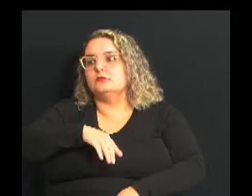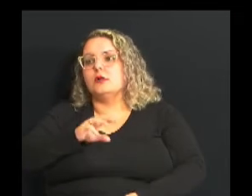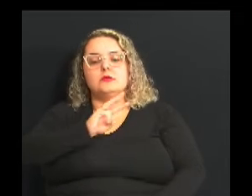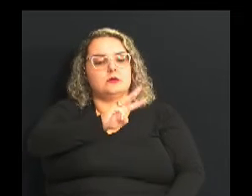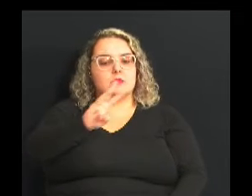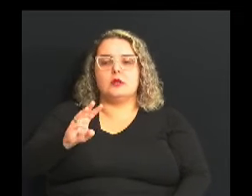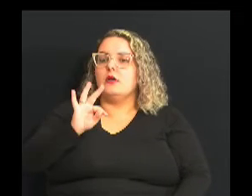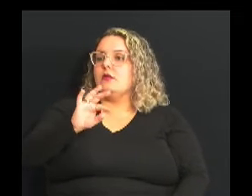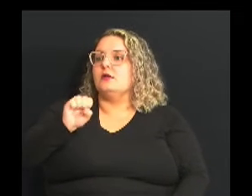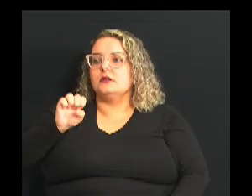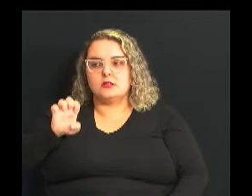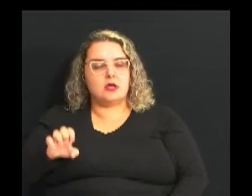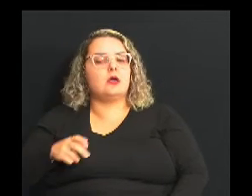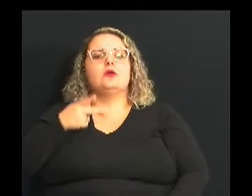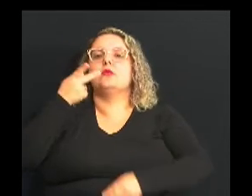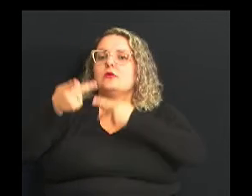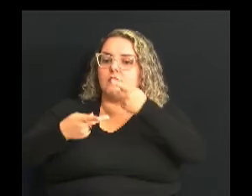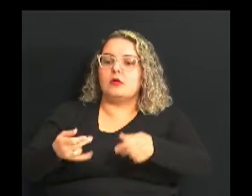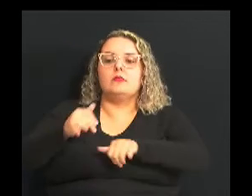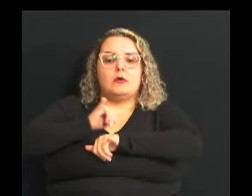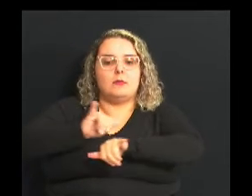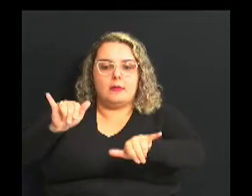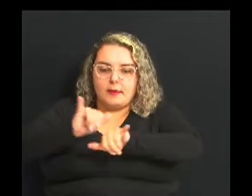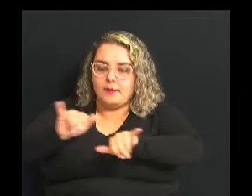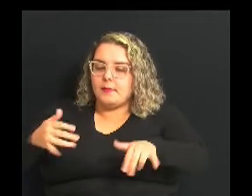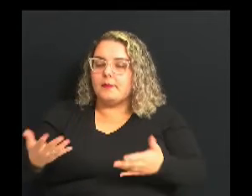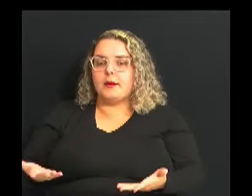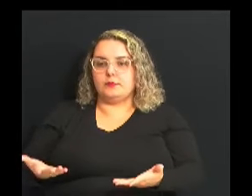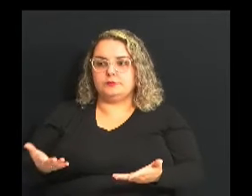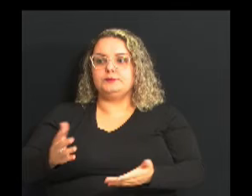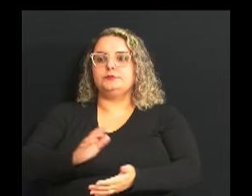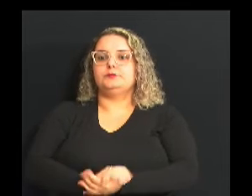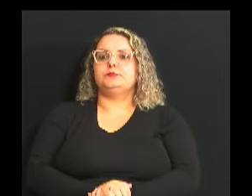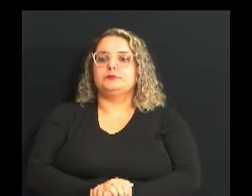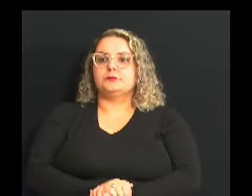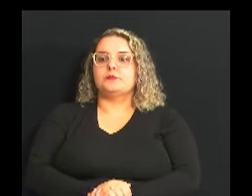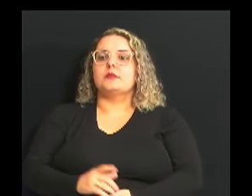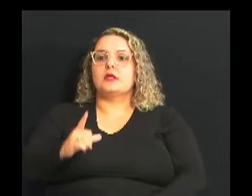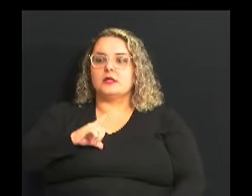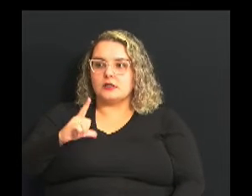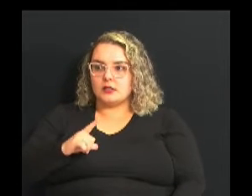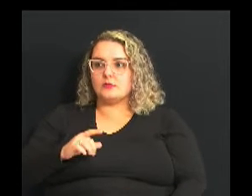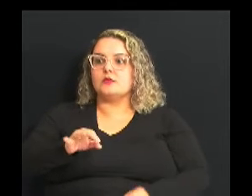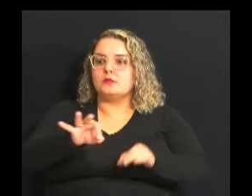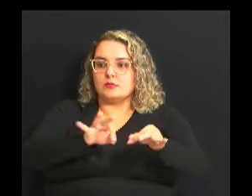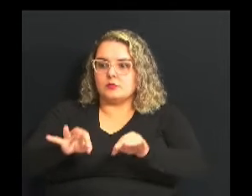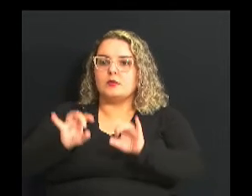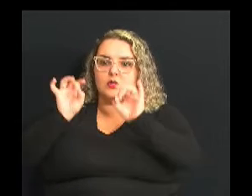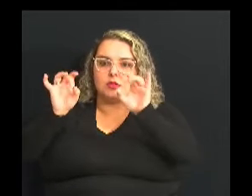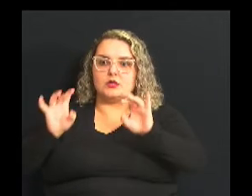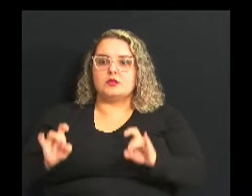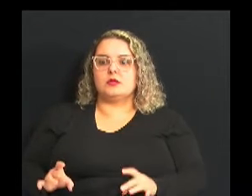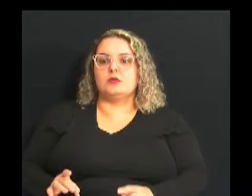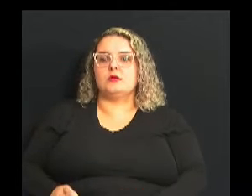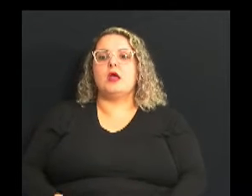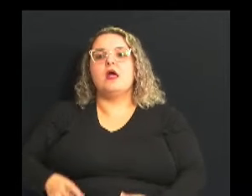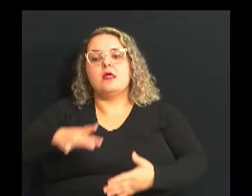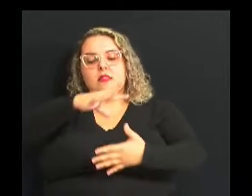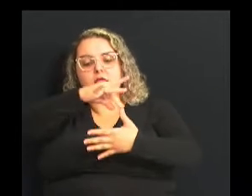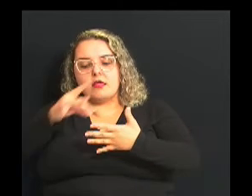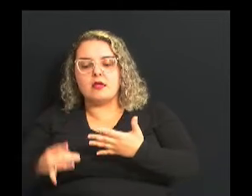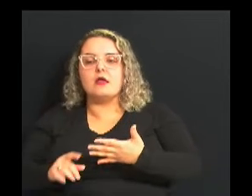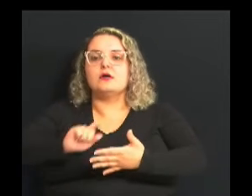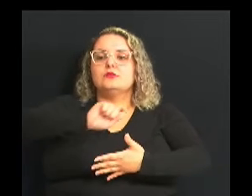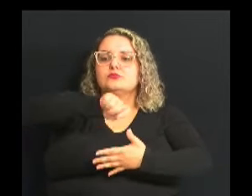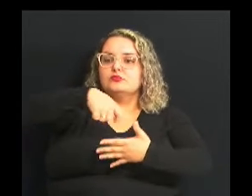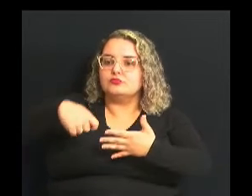TCE, nós estamos falando, estamos repercutindo, né? Nós também temos até um programa específico que chama Decifrando Libras, que mostra para o